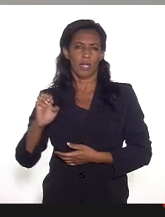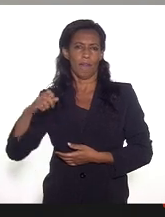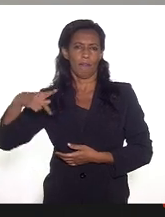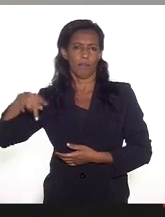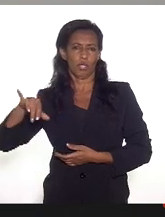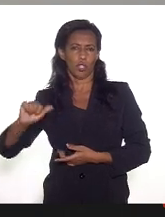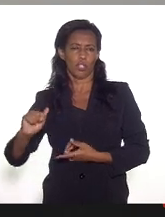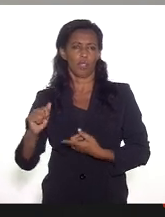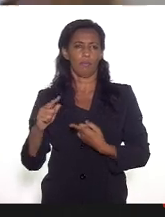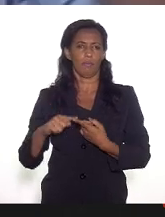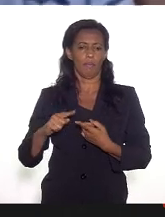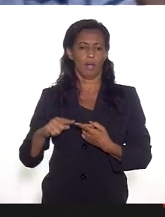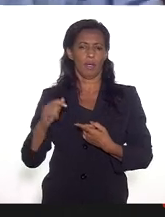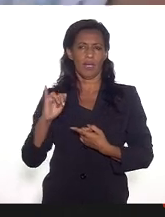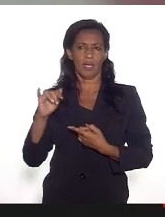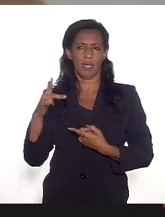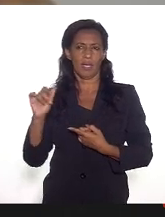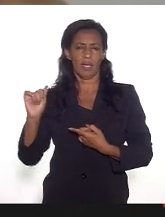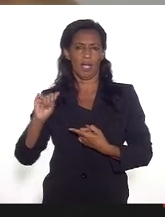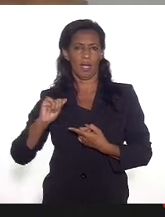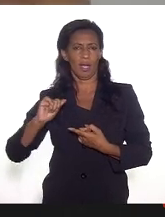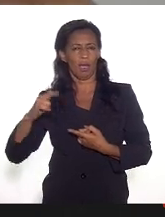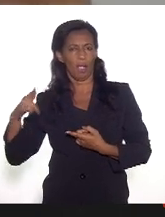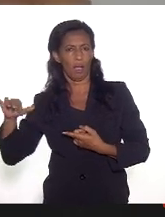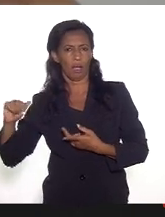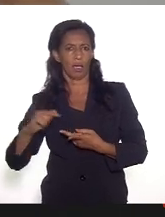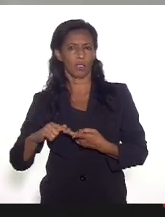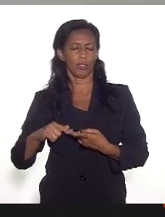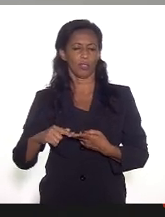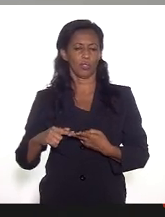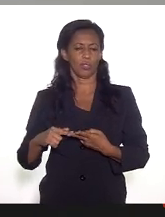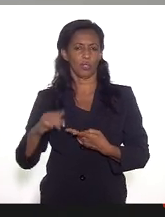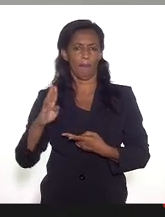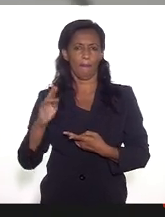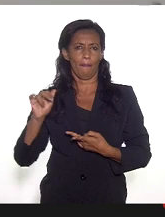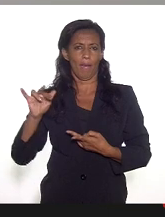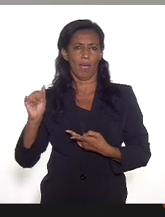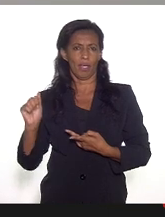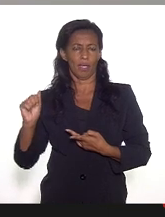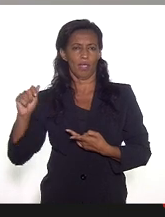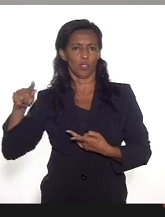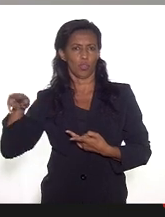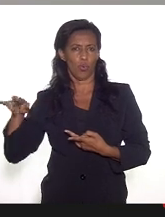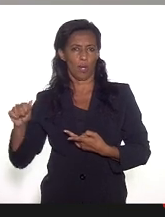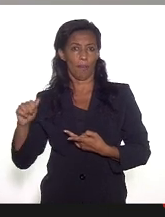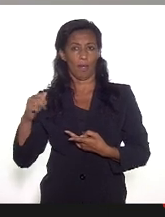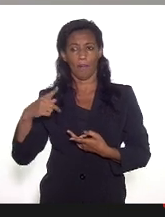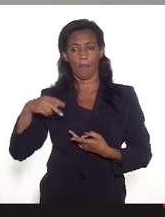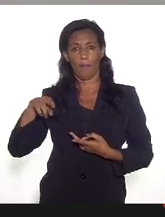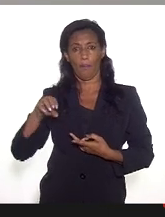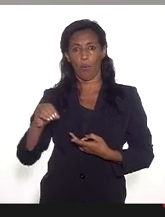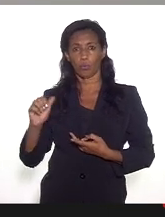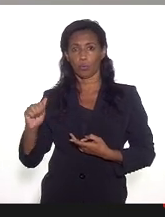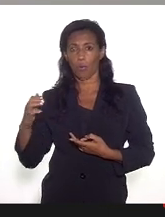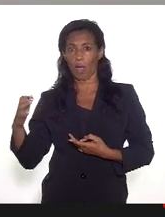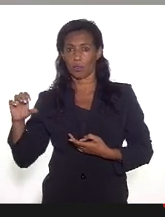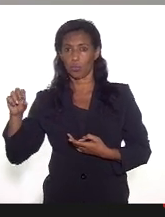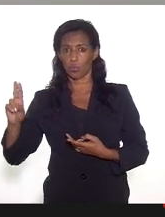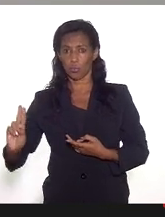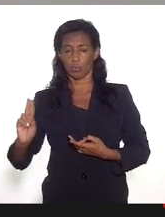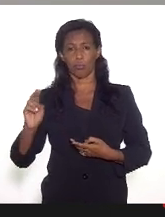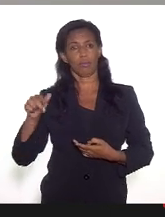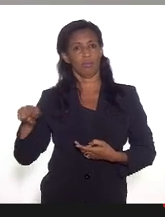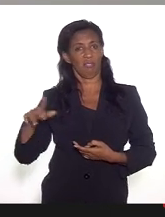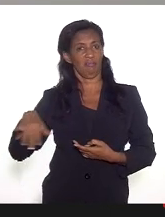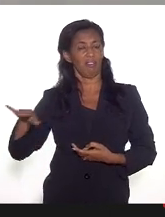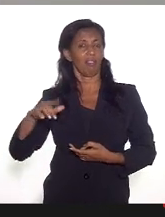Guanabara, o polo da Baía de Ilha Grande, como polo potencial, e também o polo relacionado ao Porto do Açu, que, aliás, é um porto que tem, talvez,